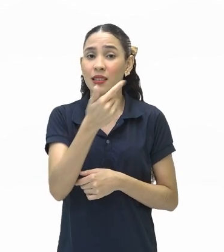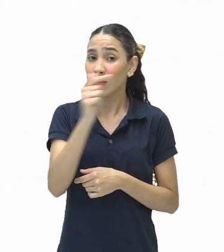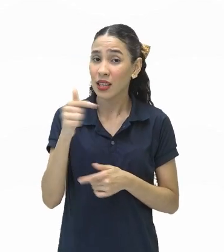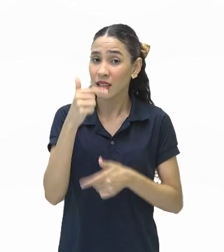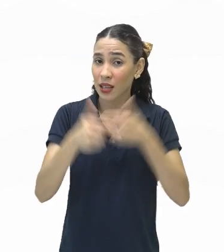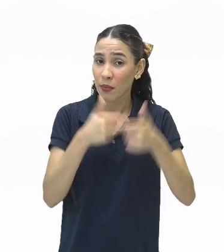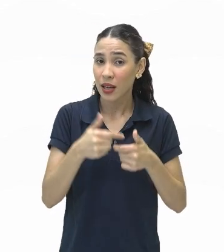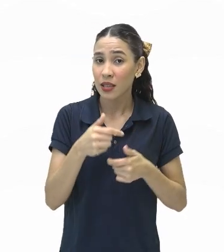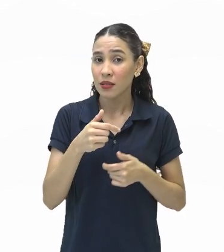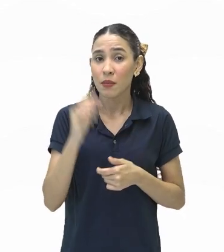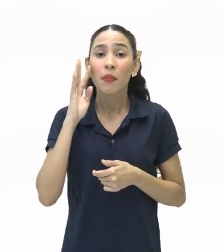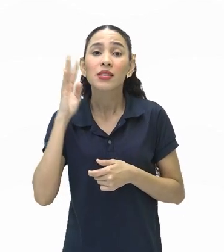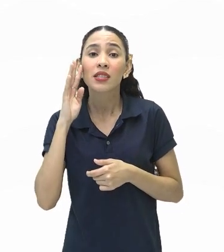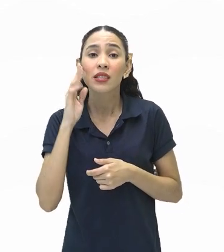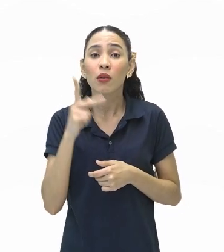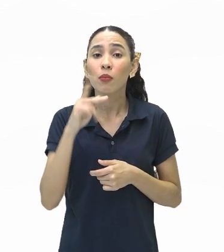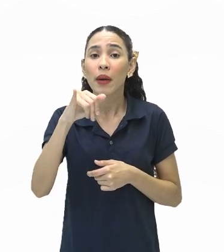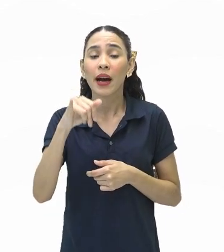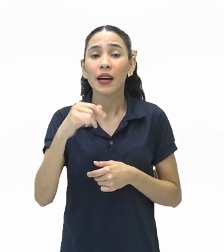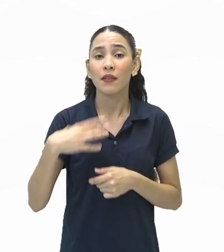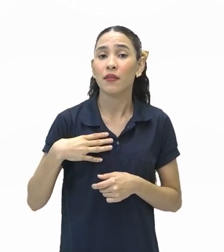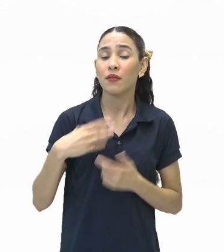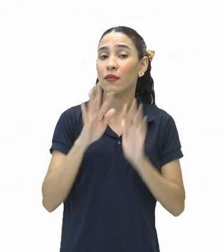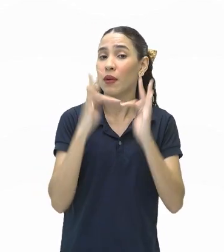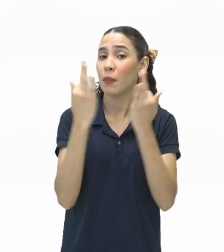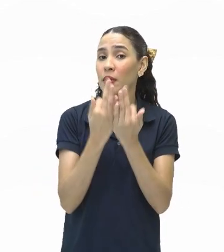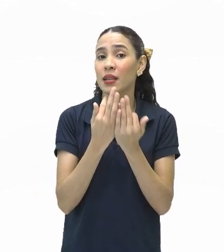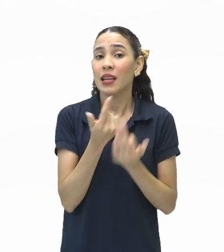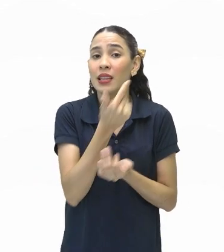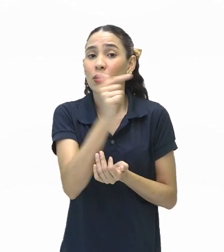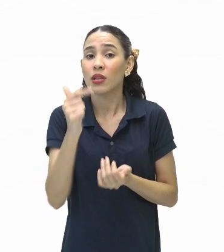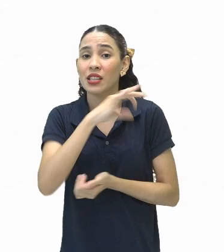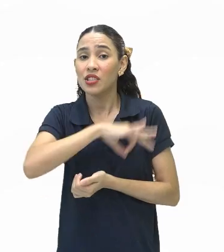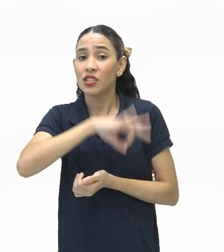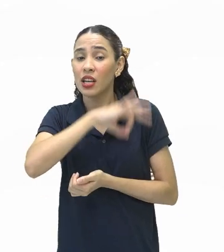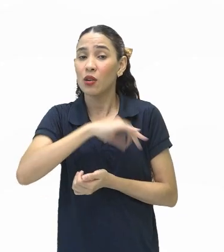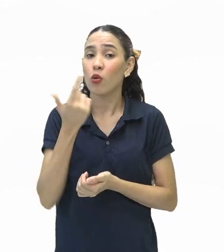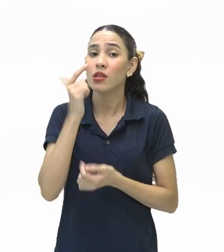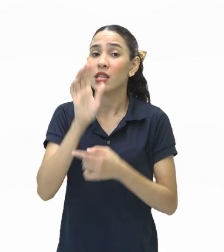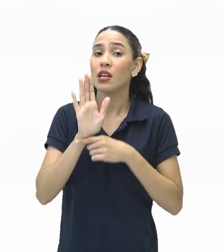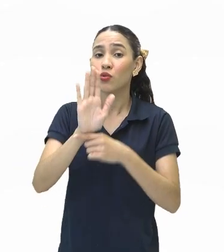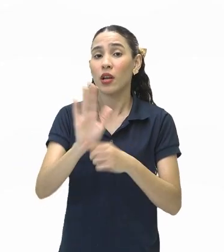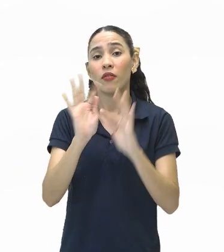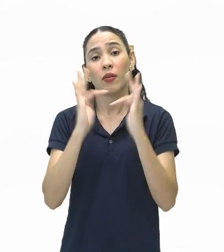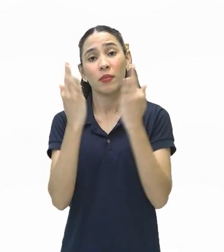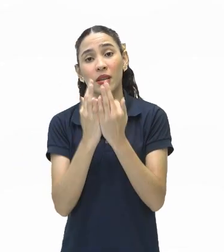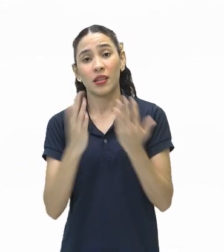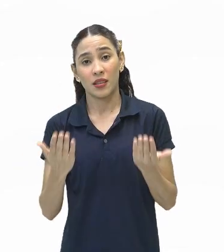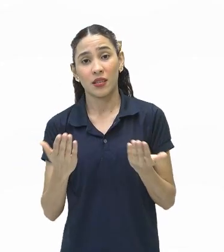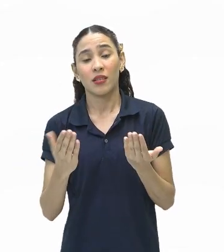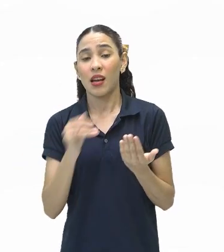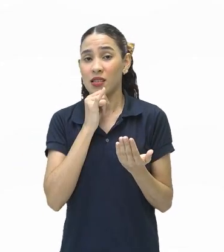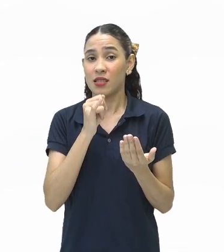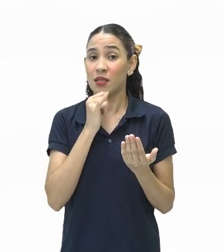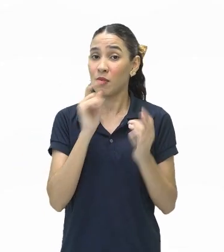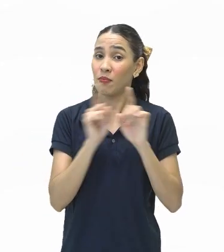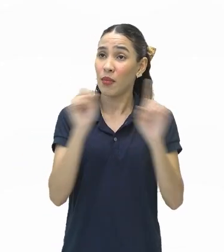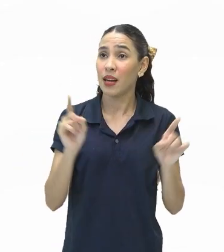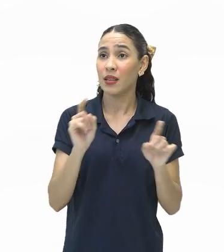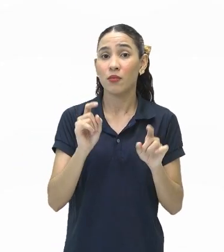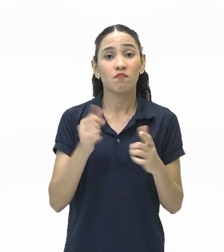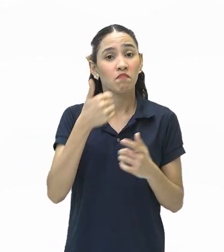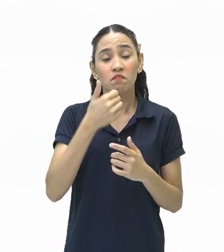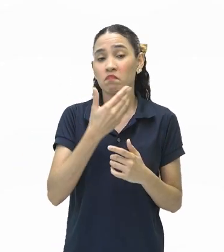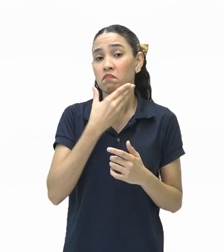um pai de família que não recebe o suficiente para sustentar a sua família. Um pai de família, mas vou falar aqui também uma